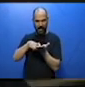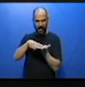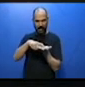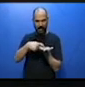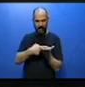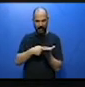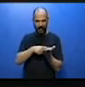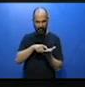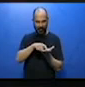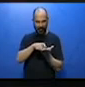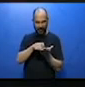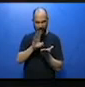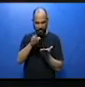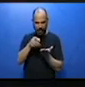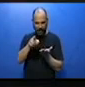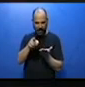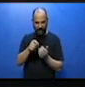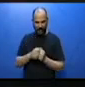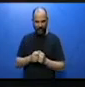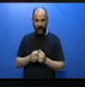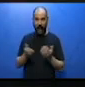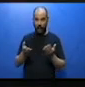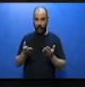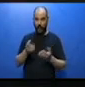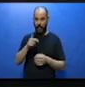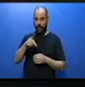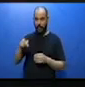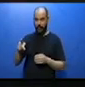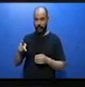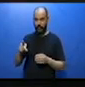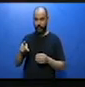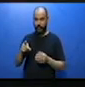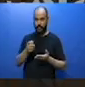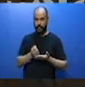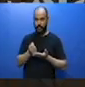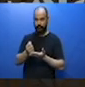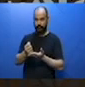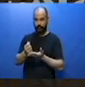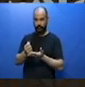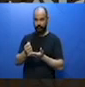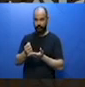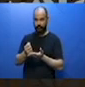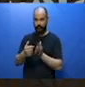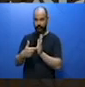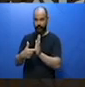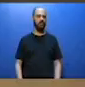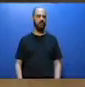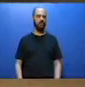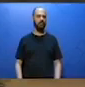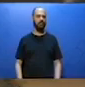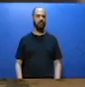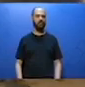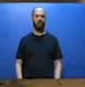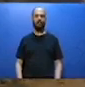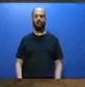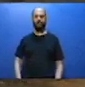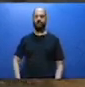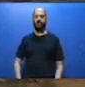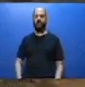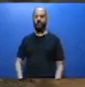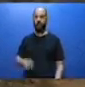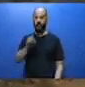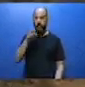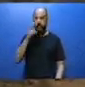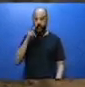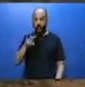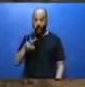Olha lá, a professora trouxe, né? Para aquele que não tem coragem, a professora trouxe umas minhocas. Vocês já